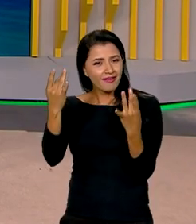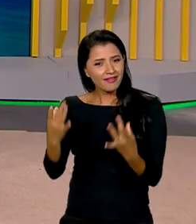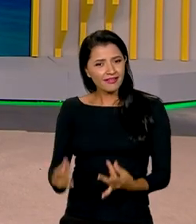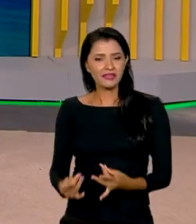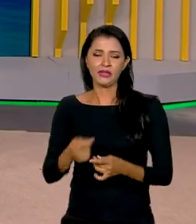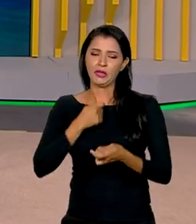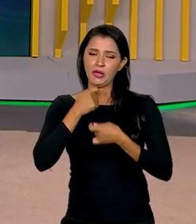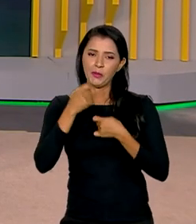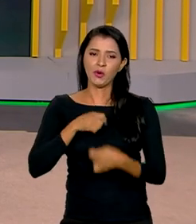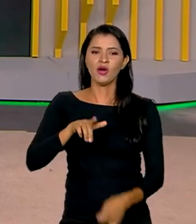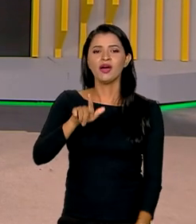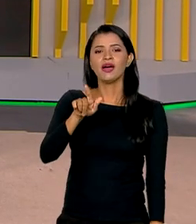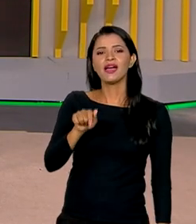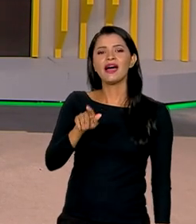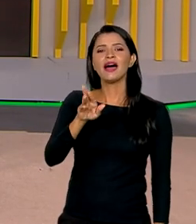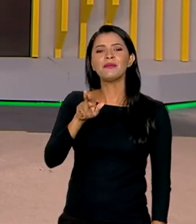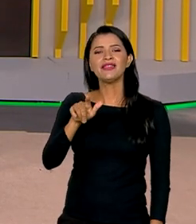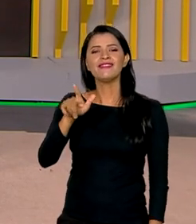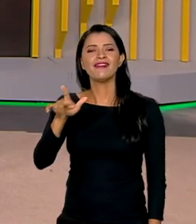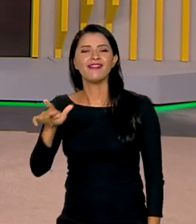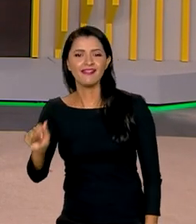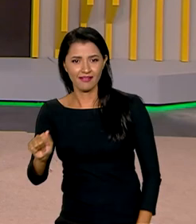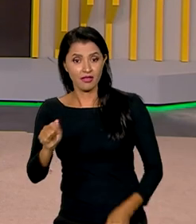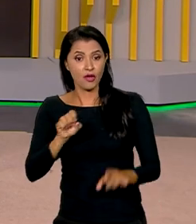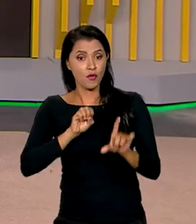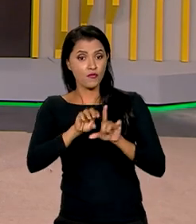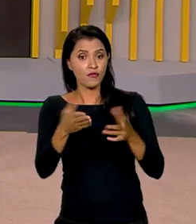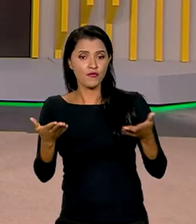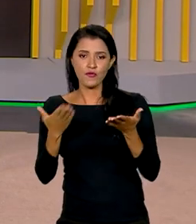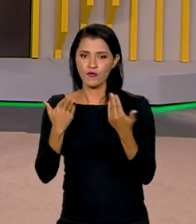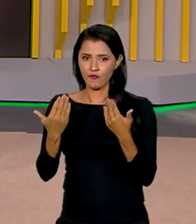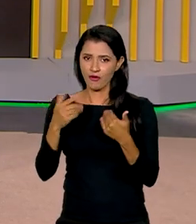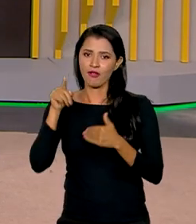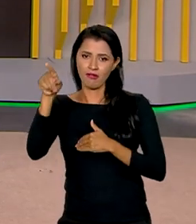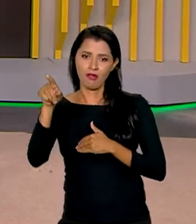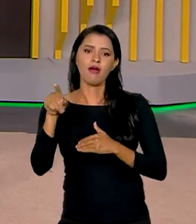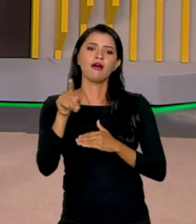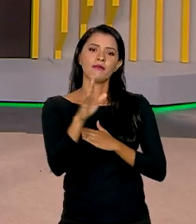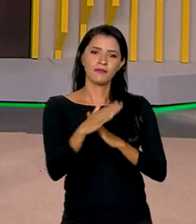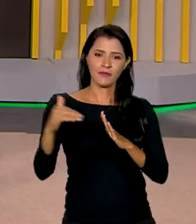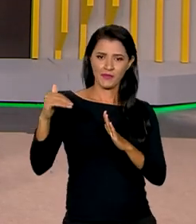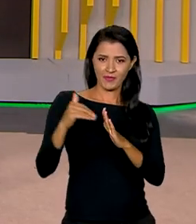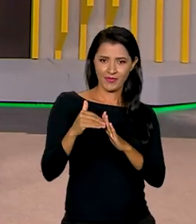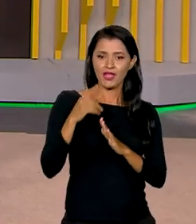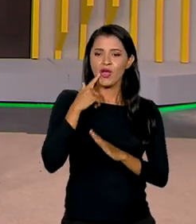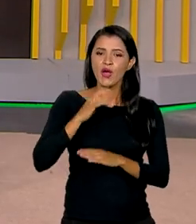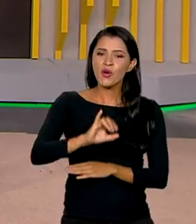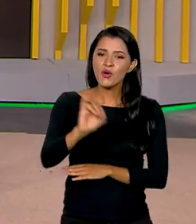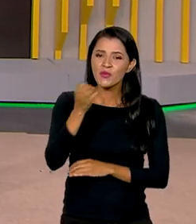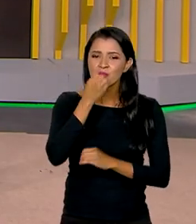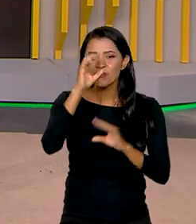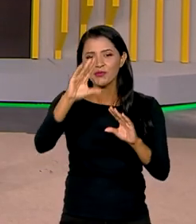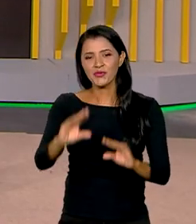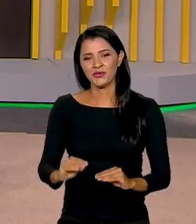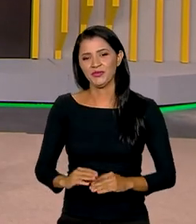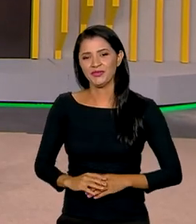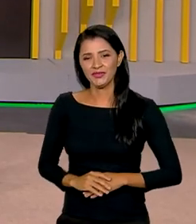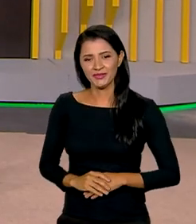repórter Gabriela Noronha, que fala com a gente ao vivo, direto do Palácio do Planalto. Olá, Gabriela. Boa